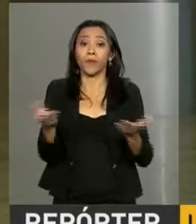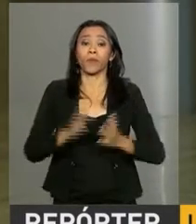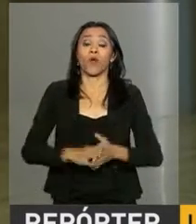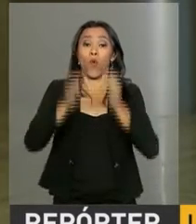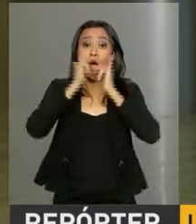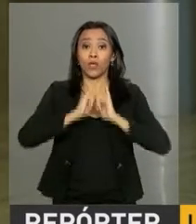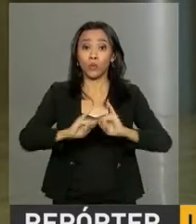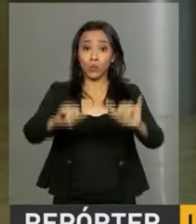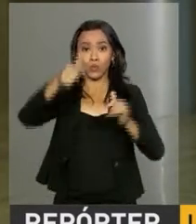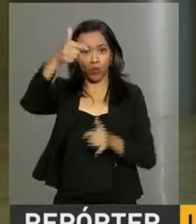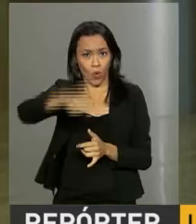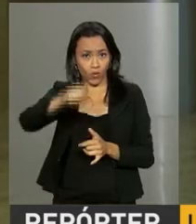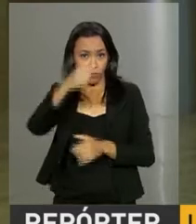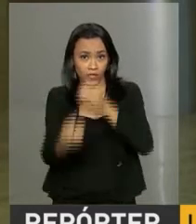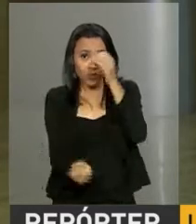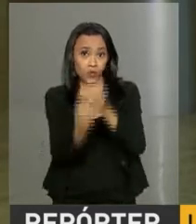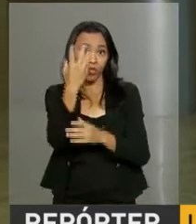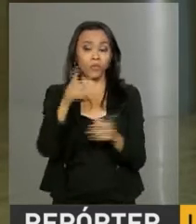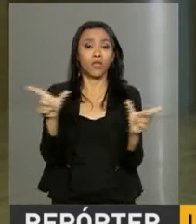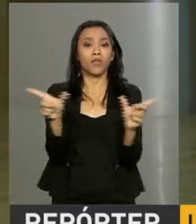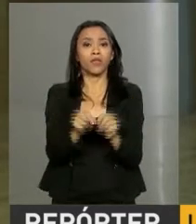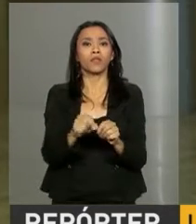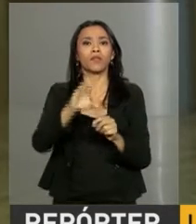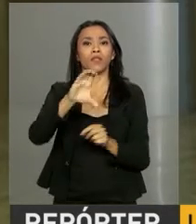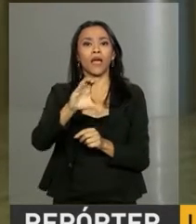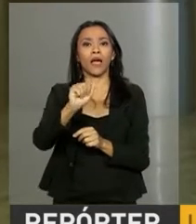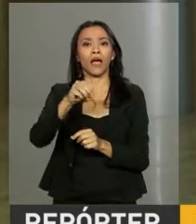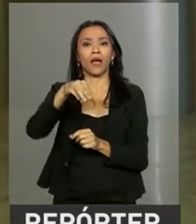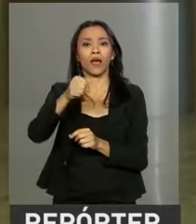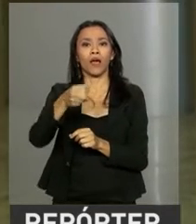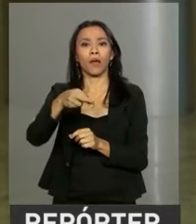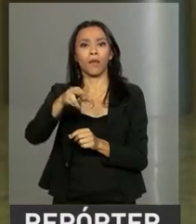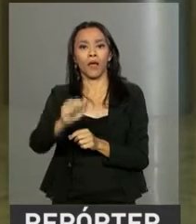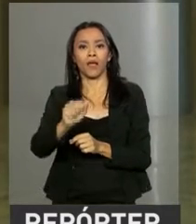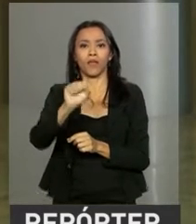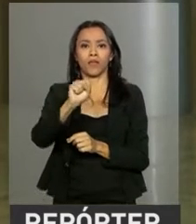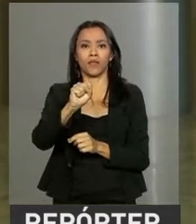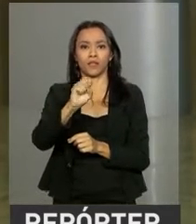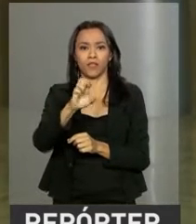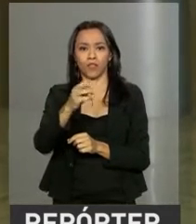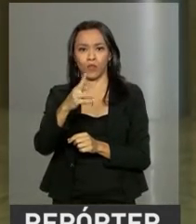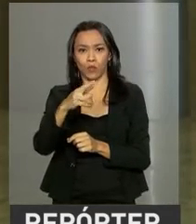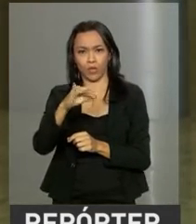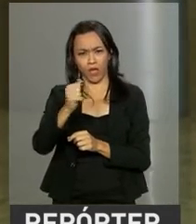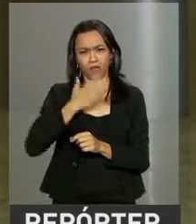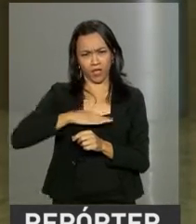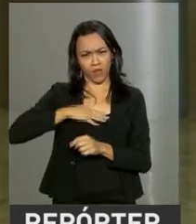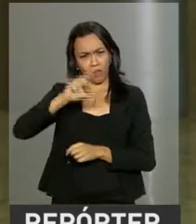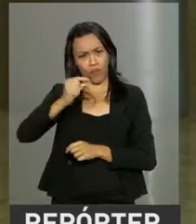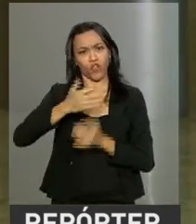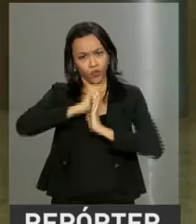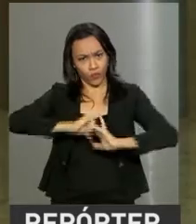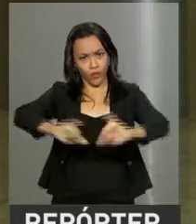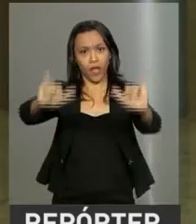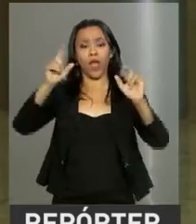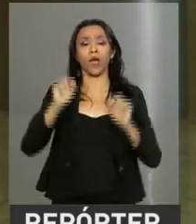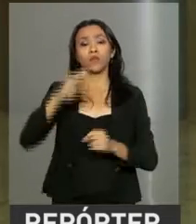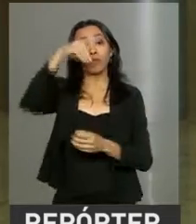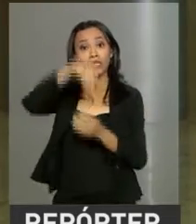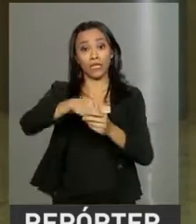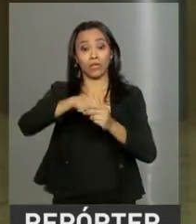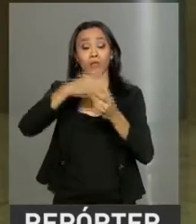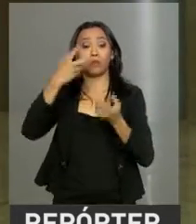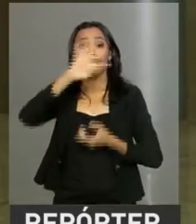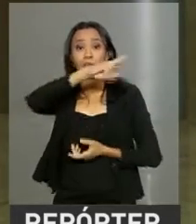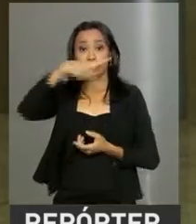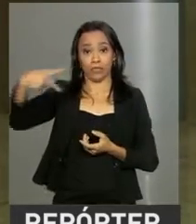da recriação das câmaras setoriais foi divulgado por meio de nota, agora há pouco, pela Secretaria de Comunicação Social da Presidência da República.